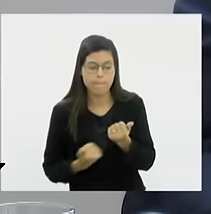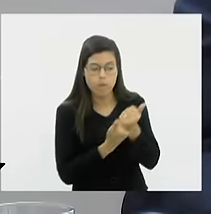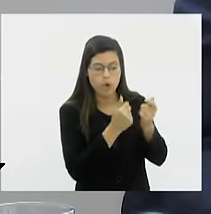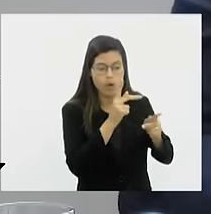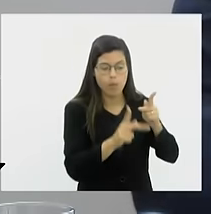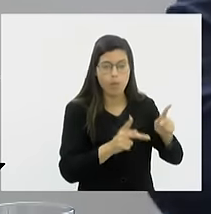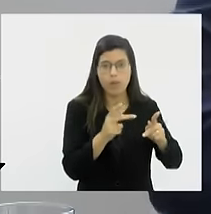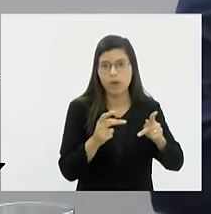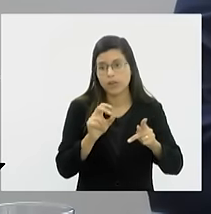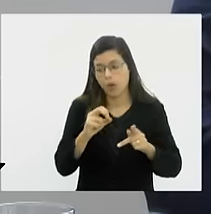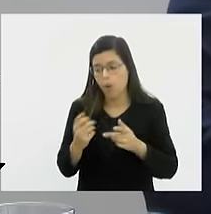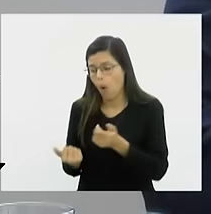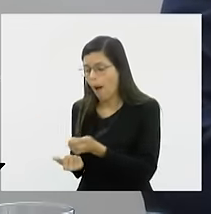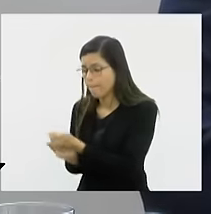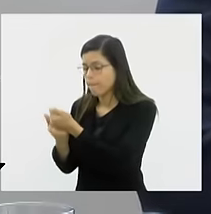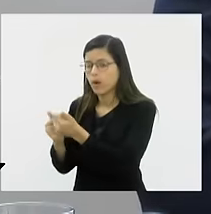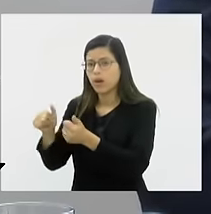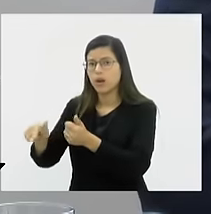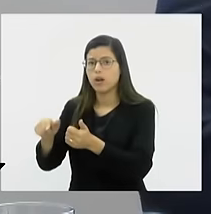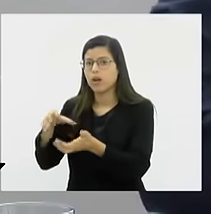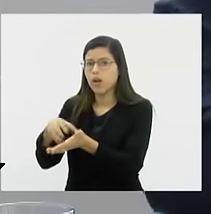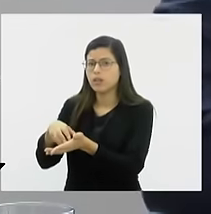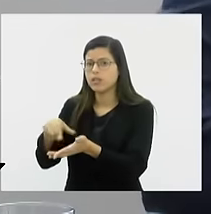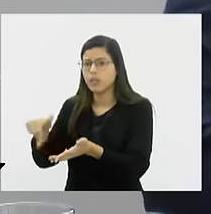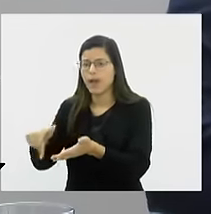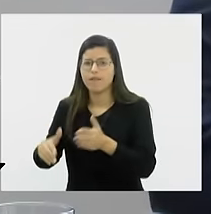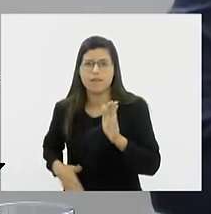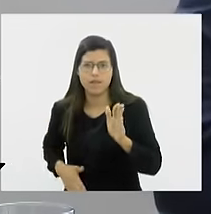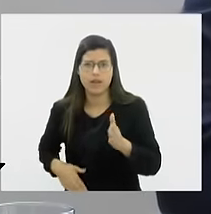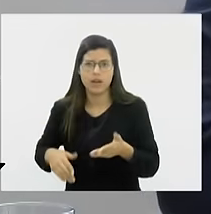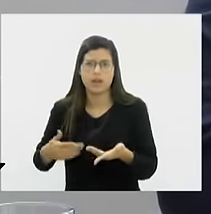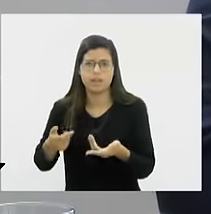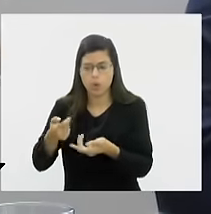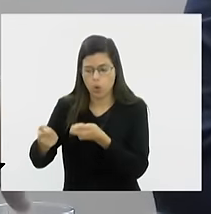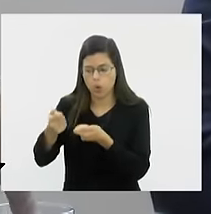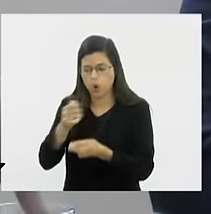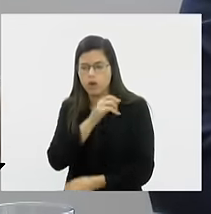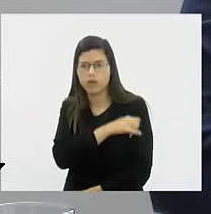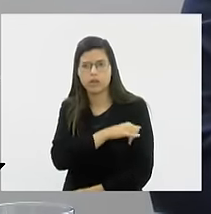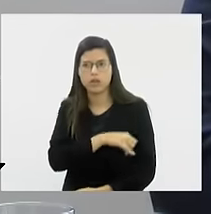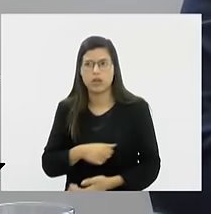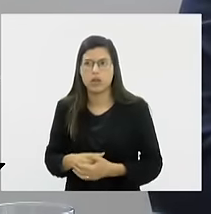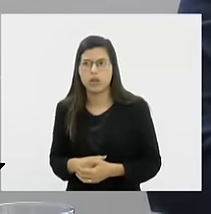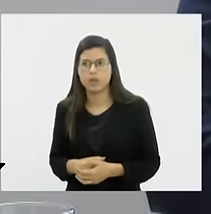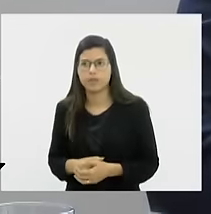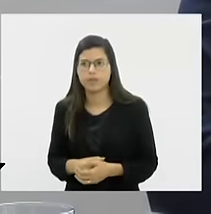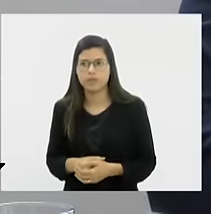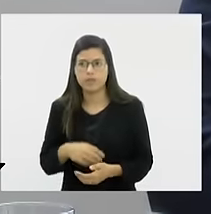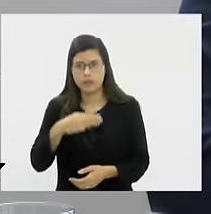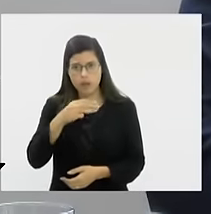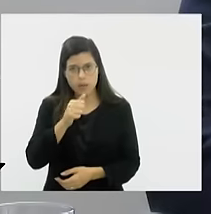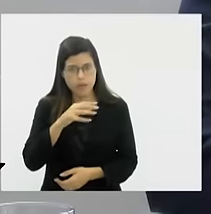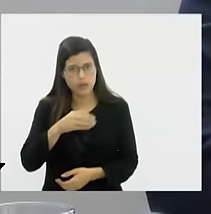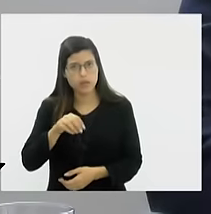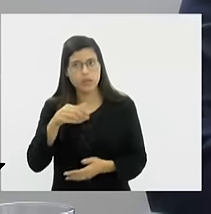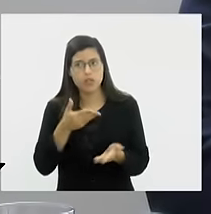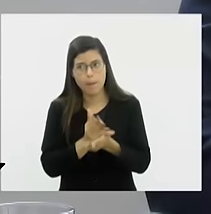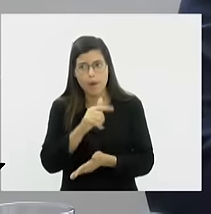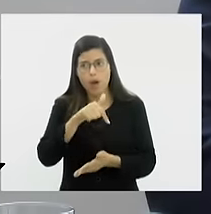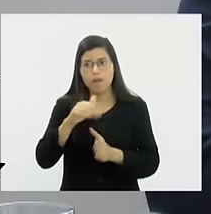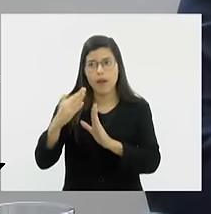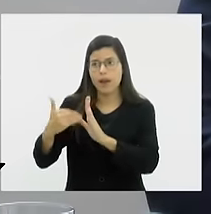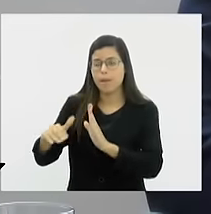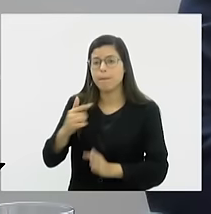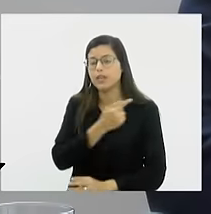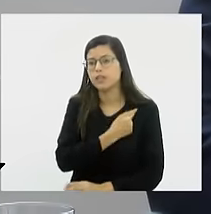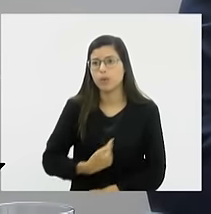dessa máfia que domina o estado do Rio de Janeiro, pô. Aí é com o governador. A gente aprova aqui, deputado Márcio Roberto. E caminha para o governador a extinção